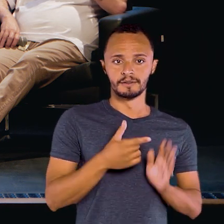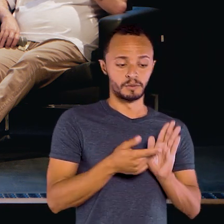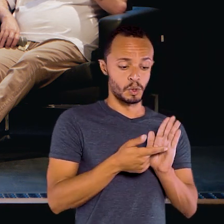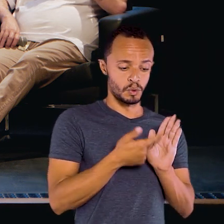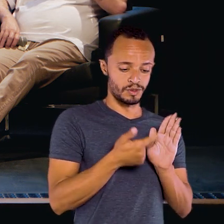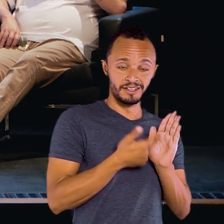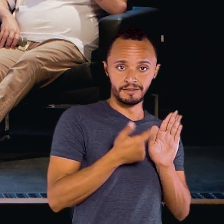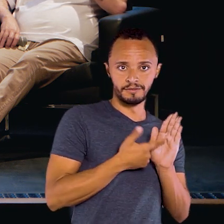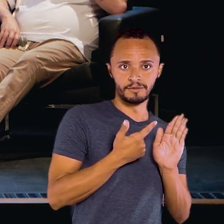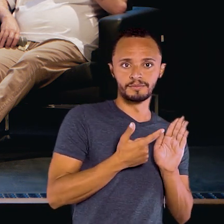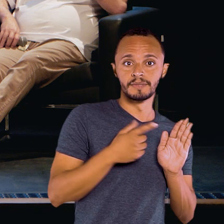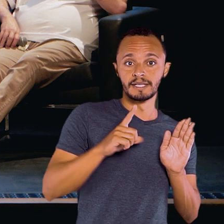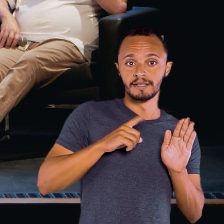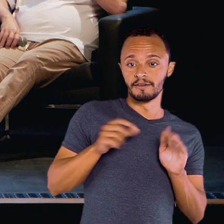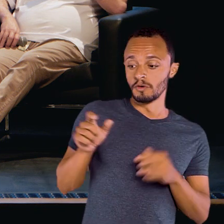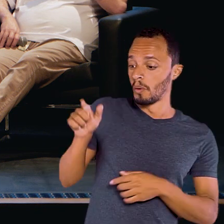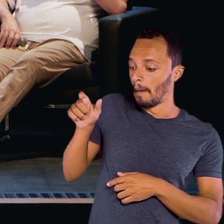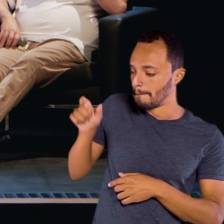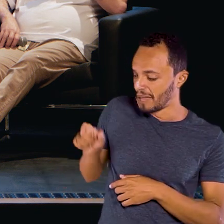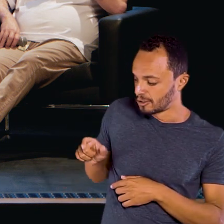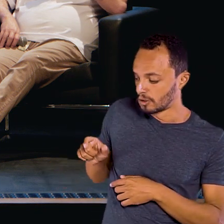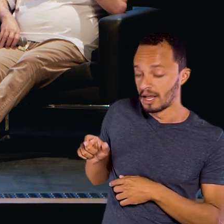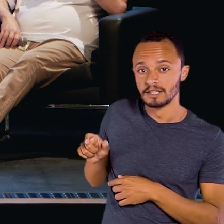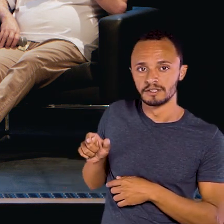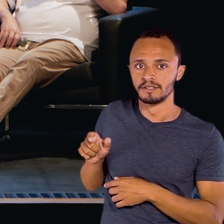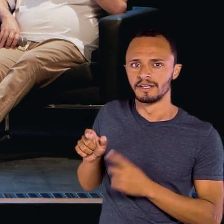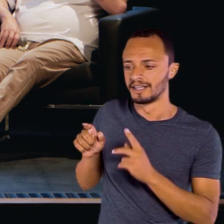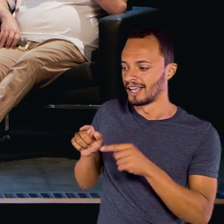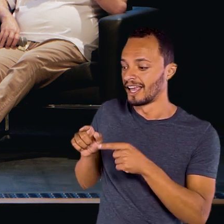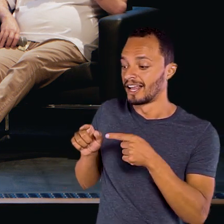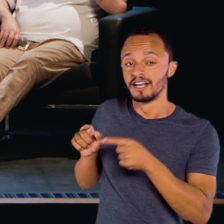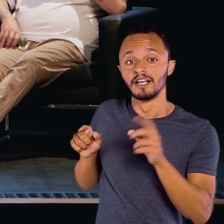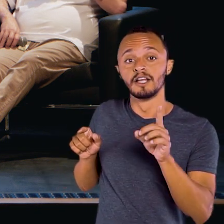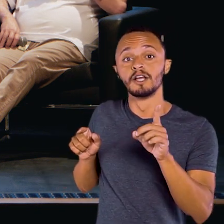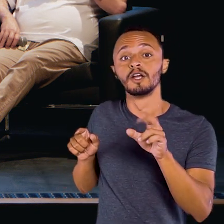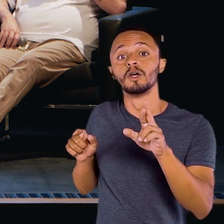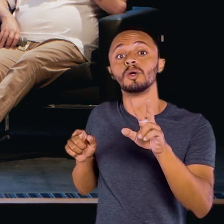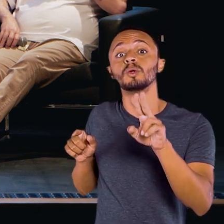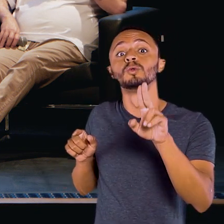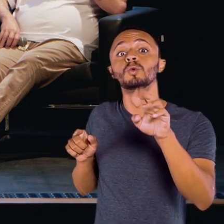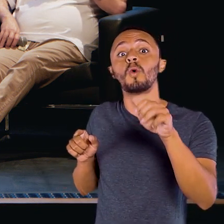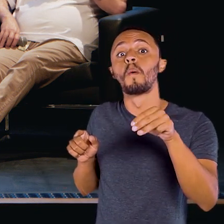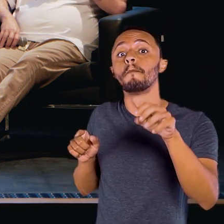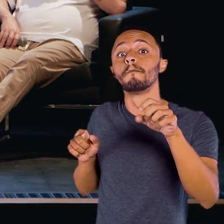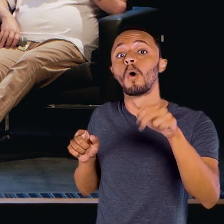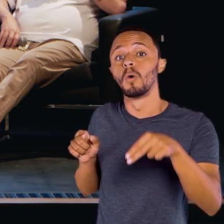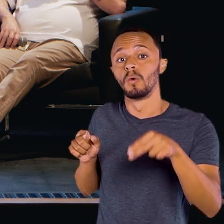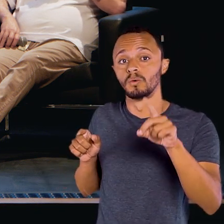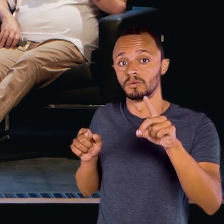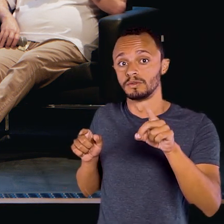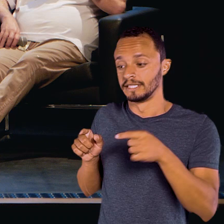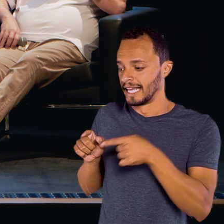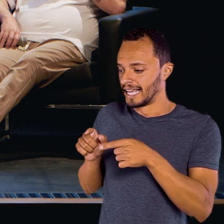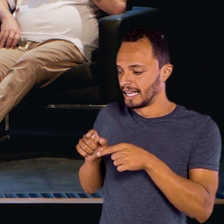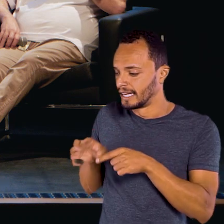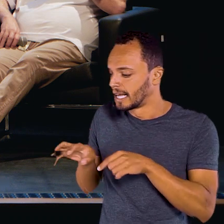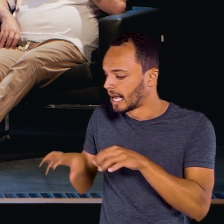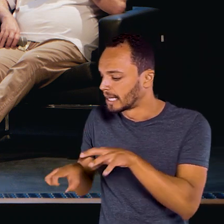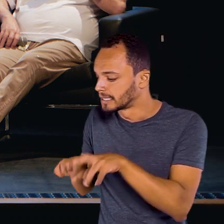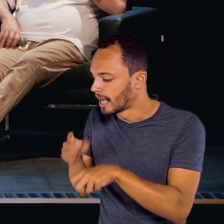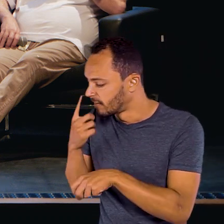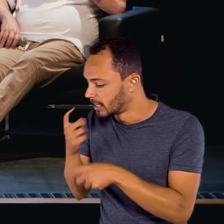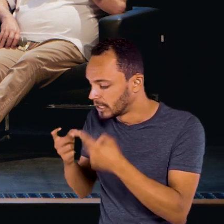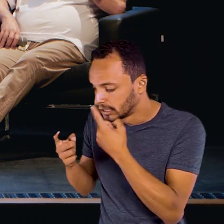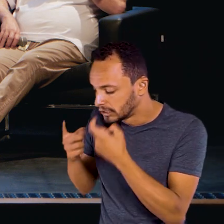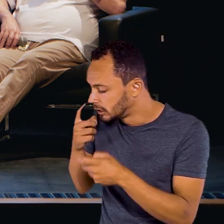Drummond, tipo, catando coisas na rua, sabe? E ele achou que aquilo fosse ter um impacto muito grande, né? E Estela acendeu,